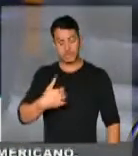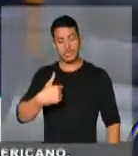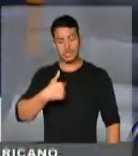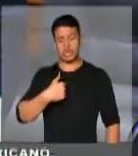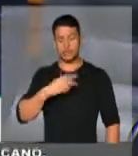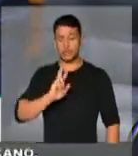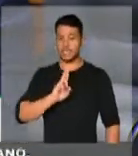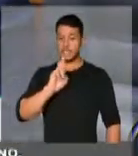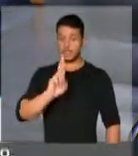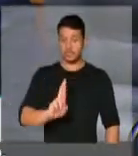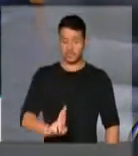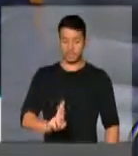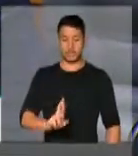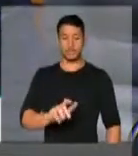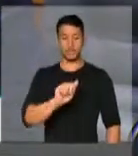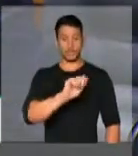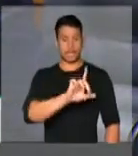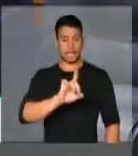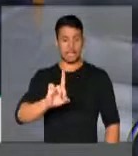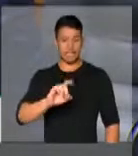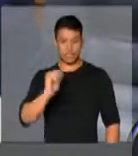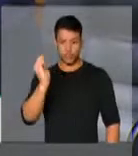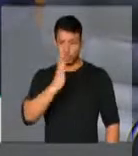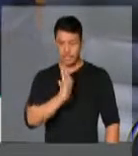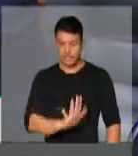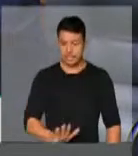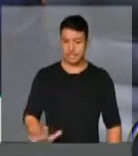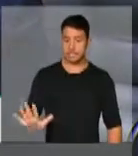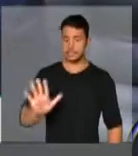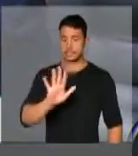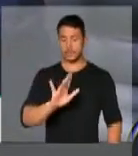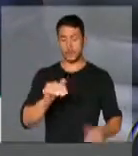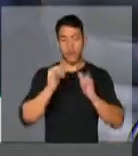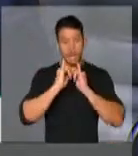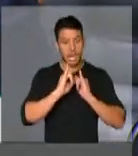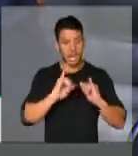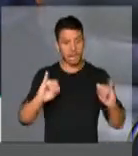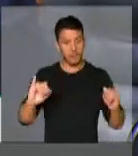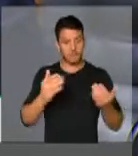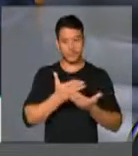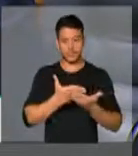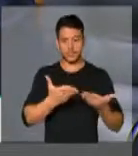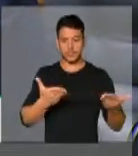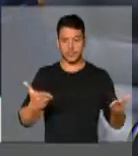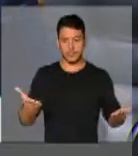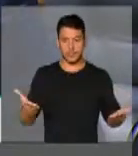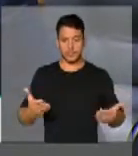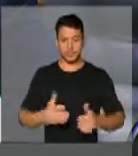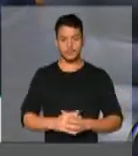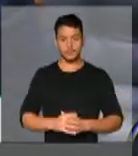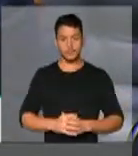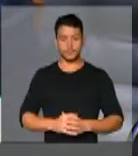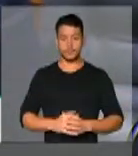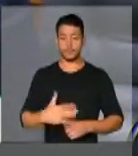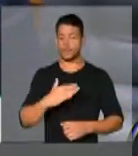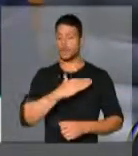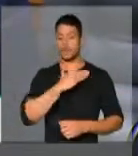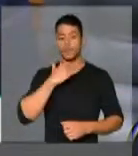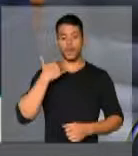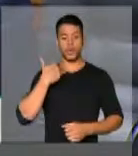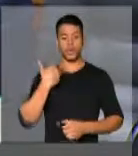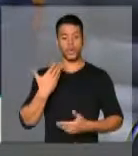assembleias de deus do brasil comunicar a este plenário e ao congresso nacional o falecimento